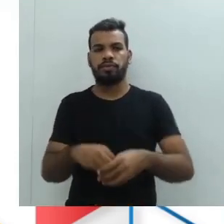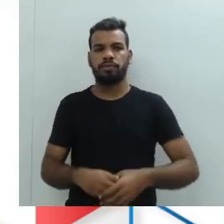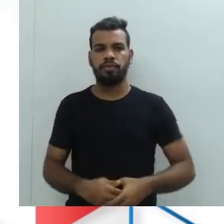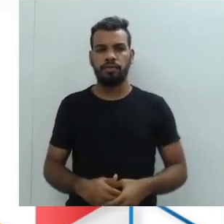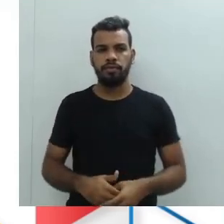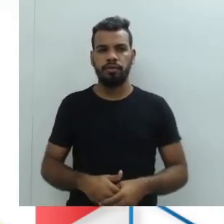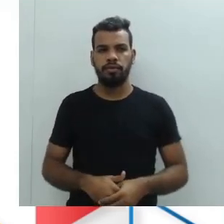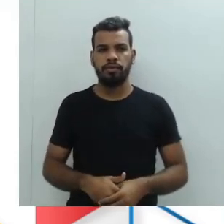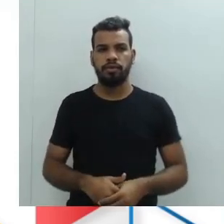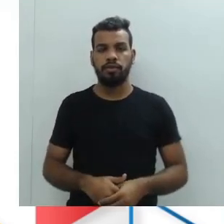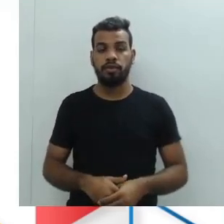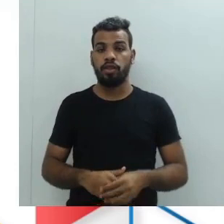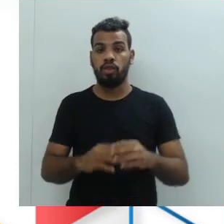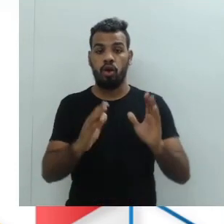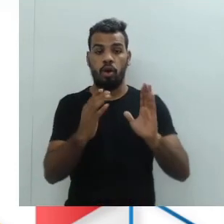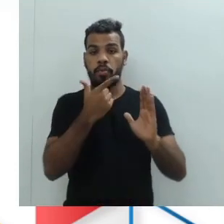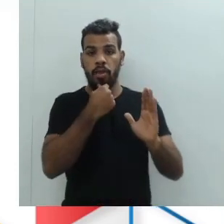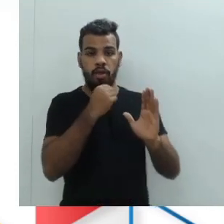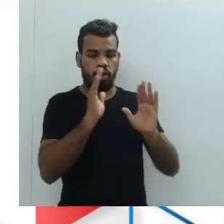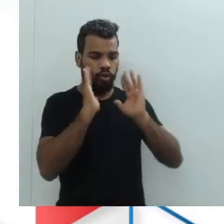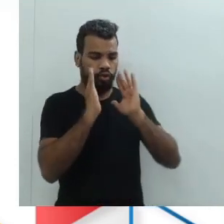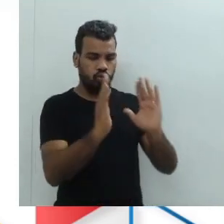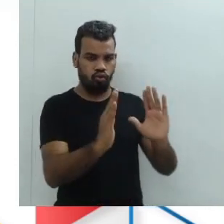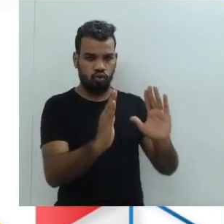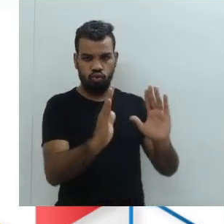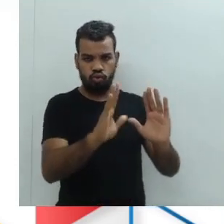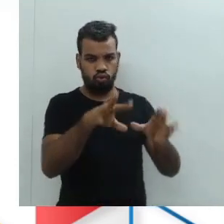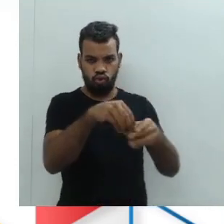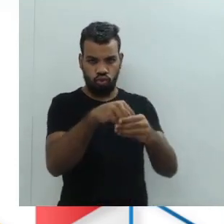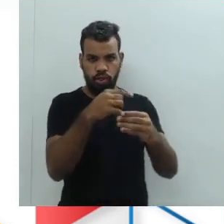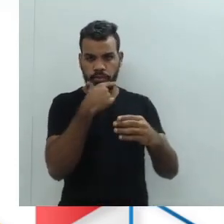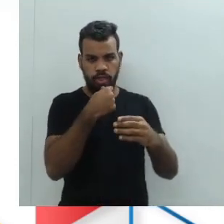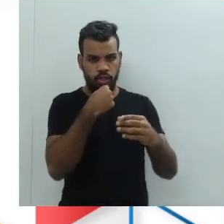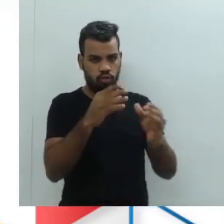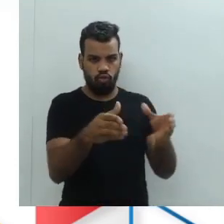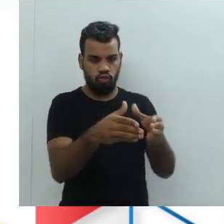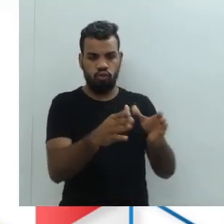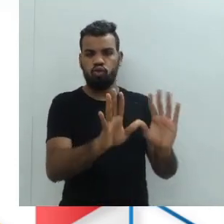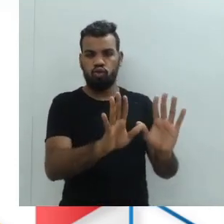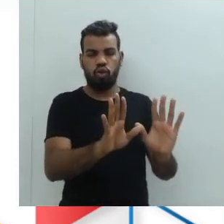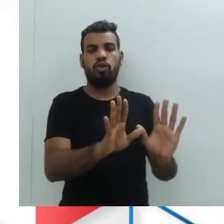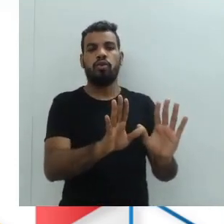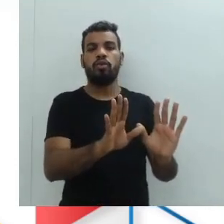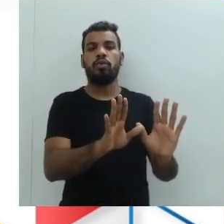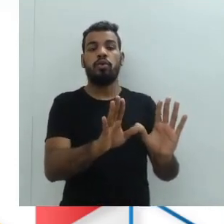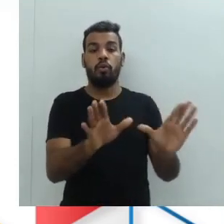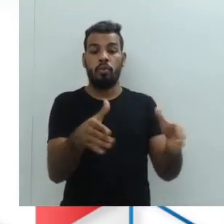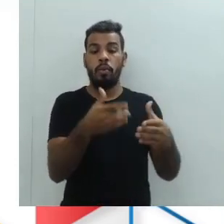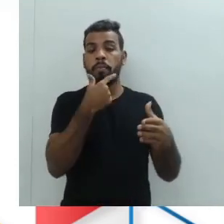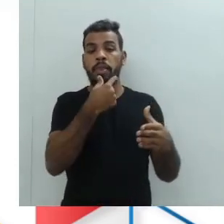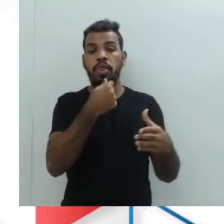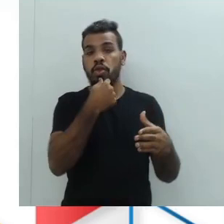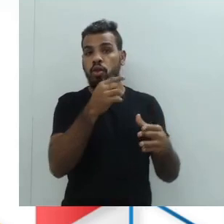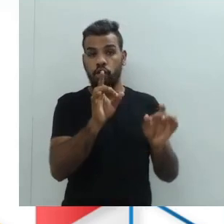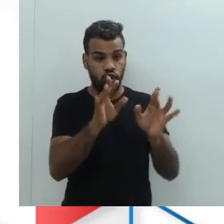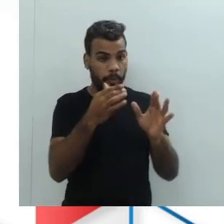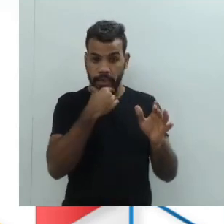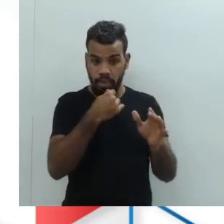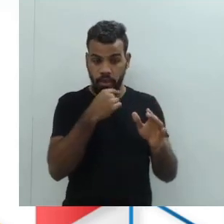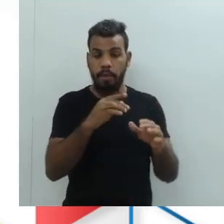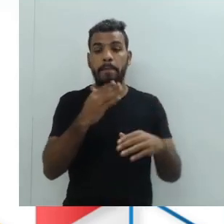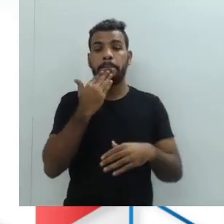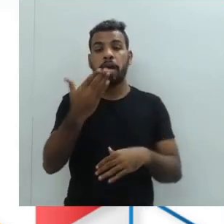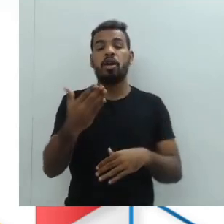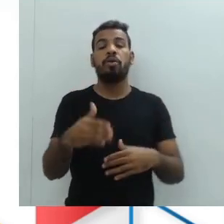caso, está perguntando apenas meninos. Qual o time preferido da maioria? Então, para essa